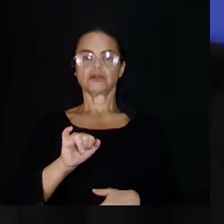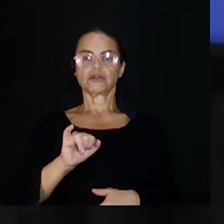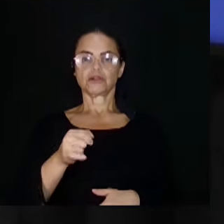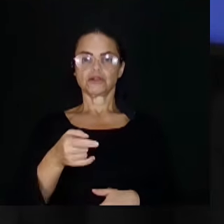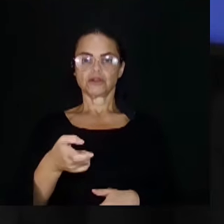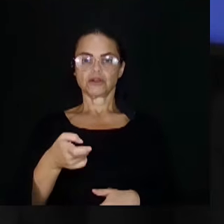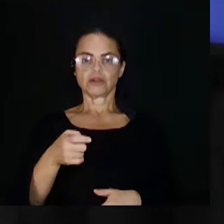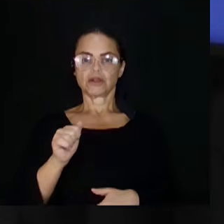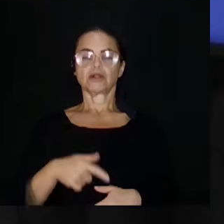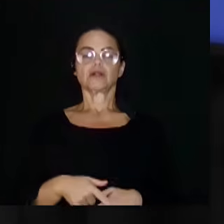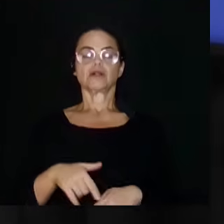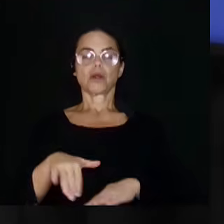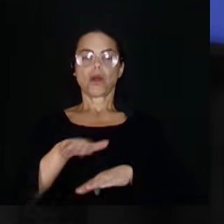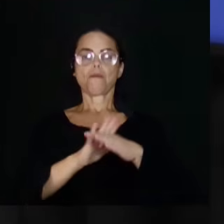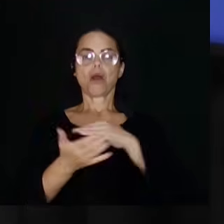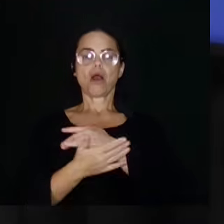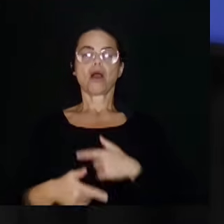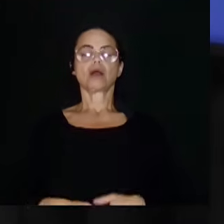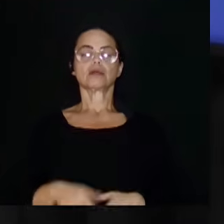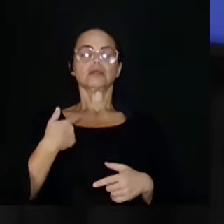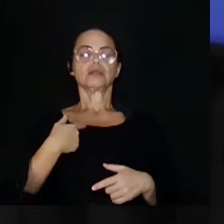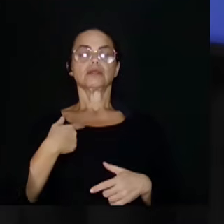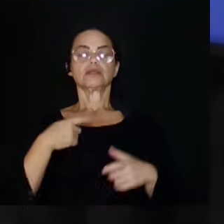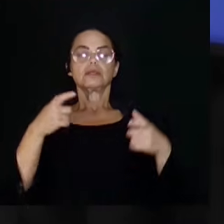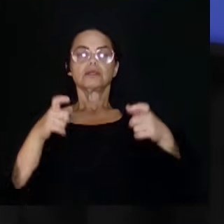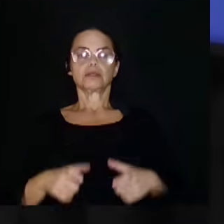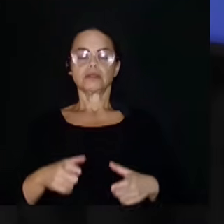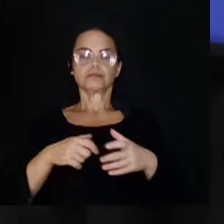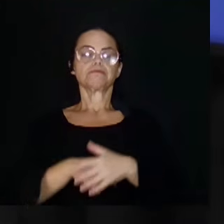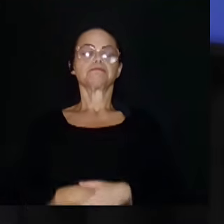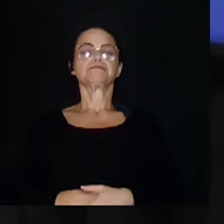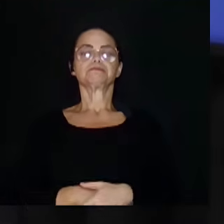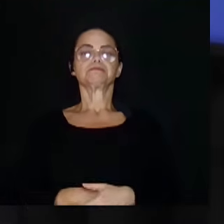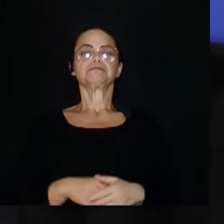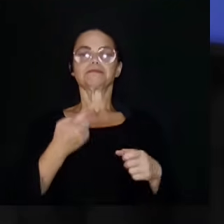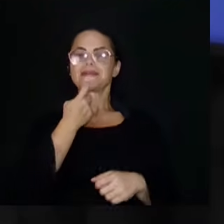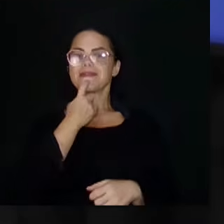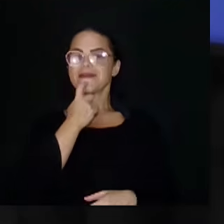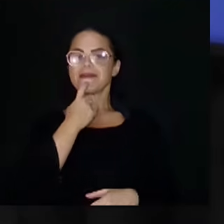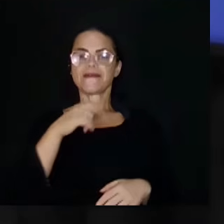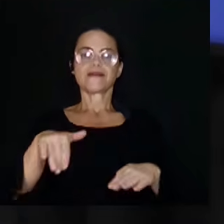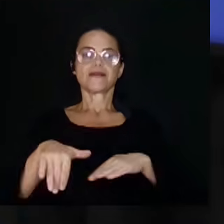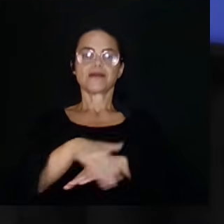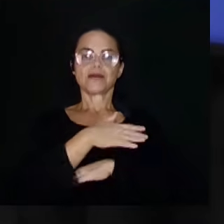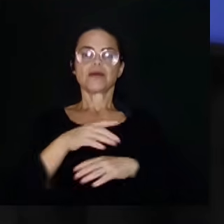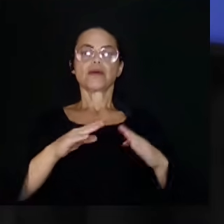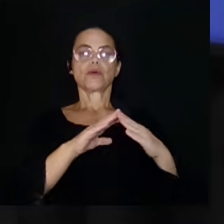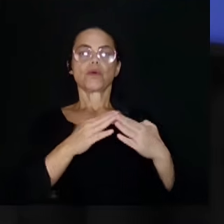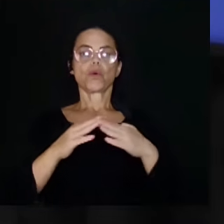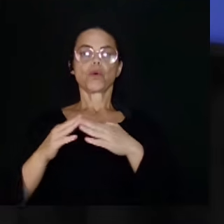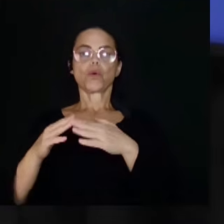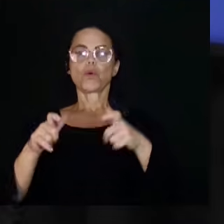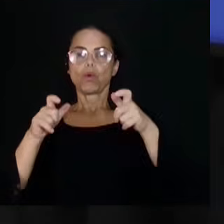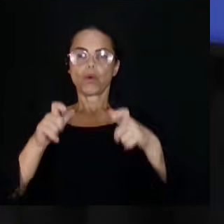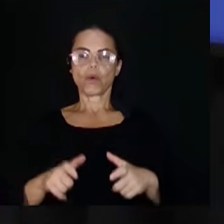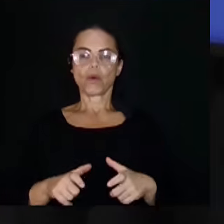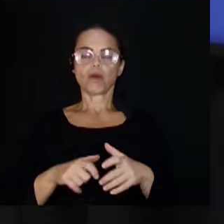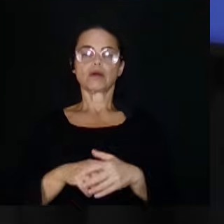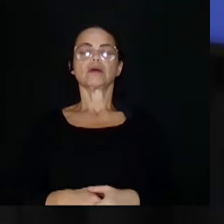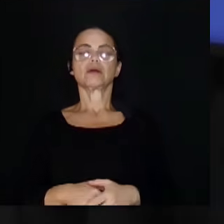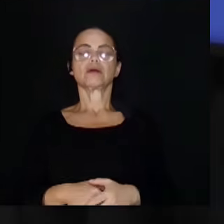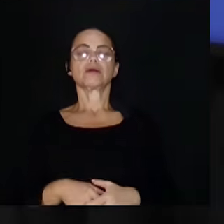em Campinas. Como é que esse território, esse lugar, essa rua, essa comunidade moldaram quem é você hoje?